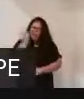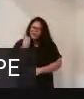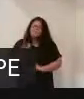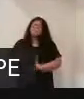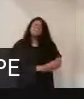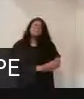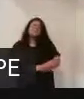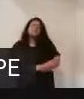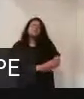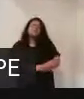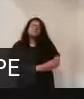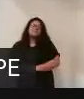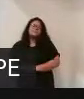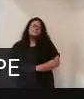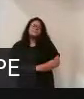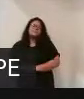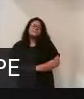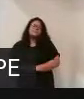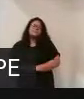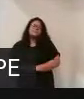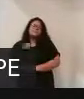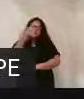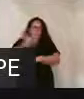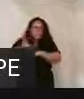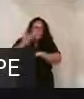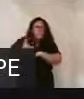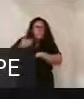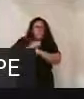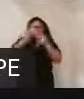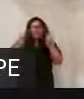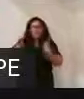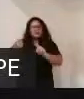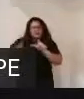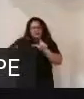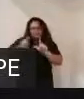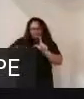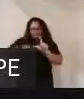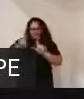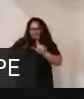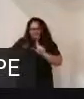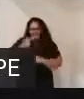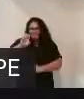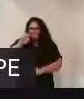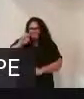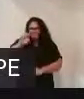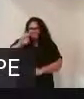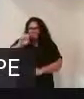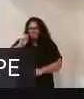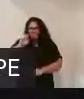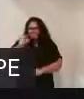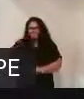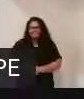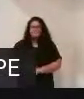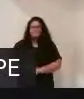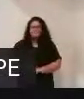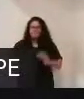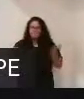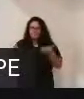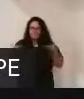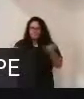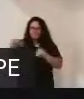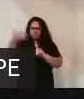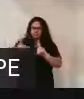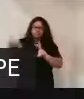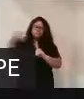desse treinamento, né, dessa estruturação que a ProLata auxilia. Agora vamos ouvir o